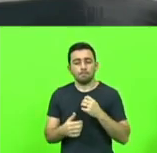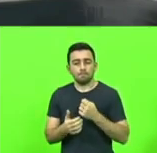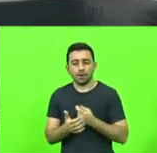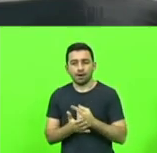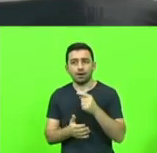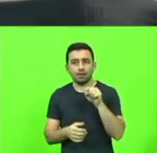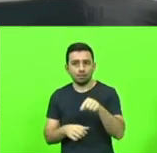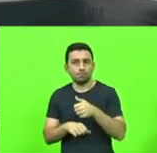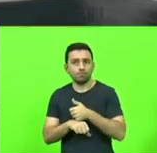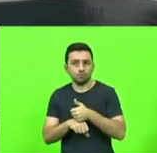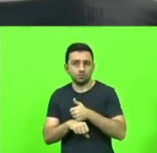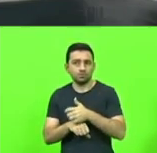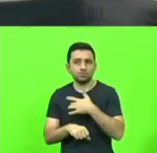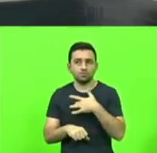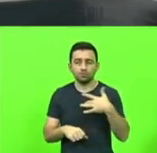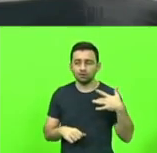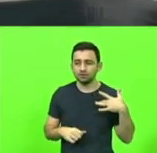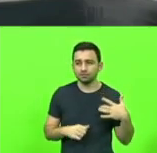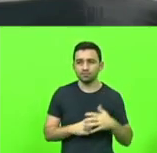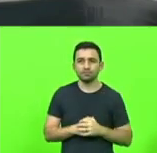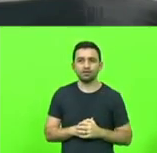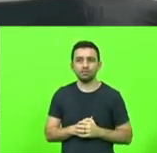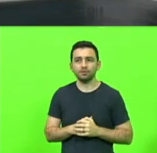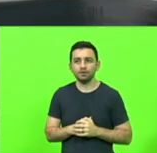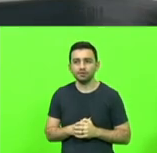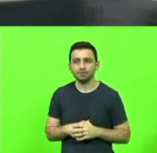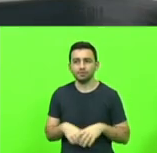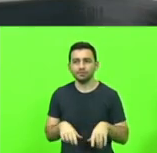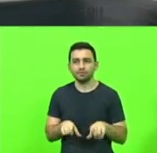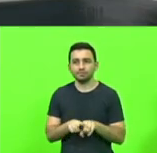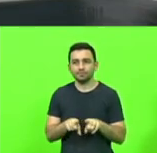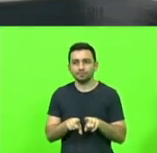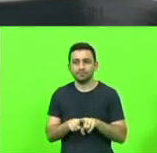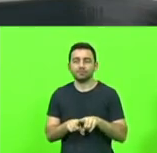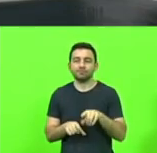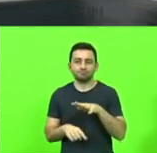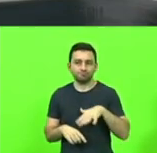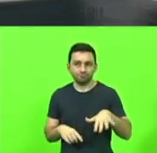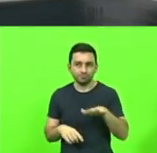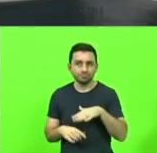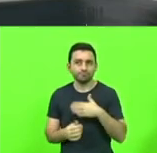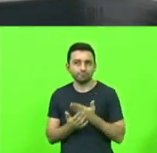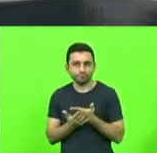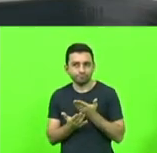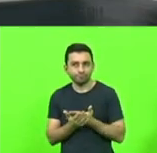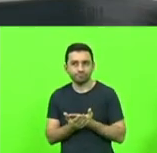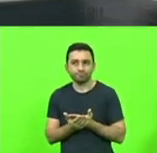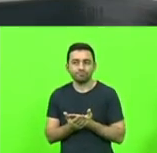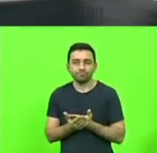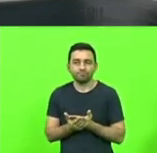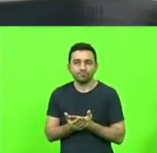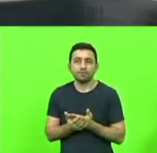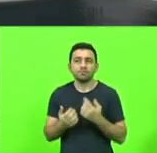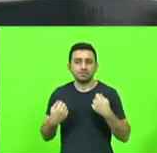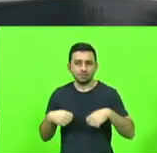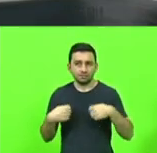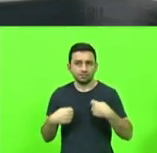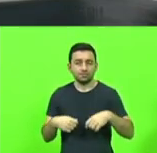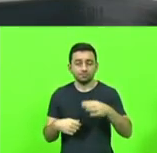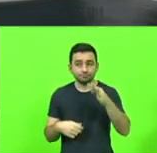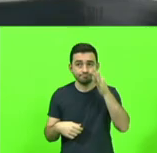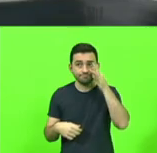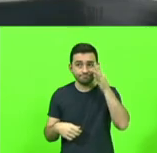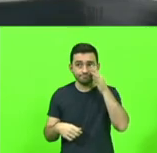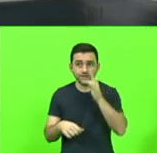saúde. Fator esse a ser repensado e estudado. É preciso um olhar mais próximo dos